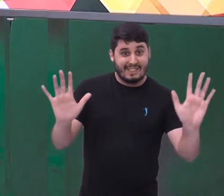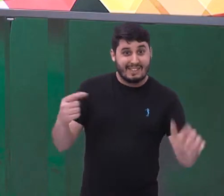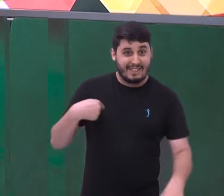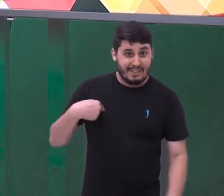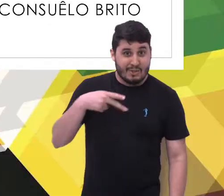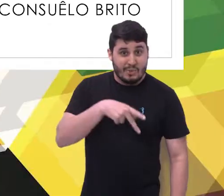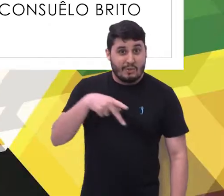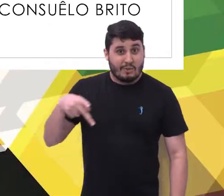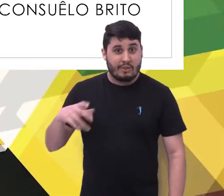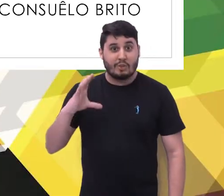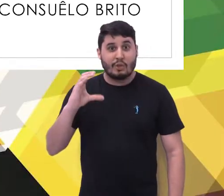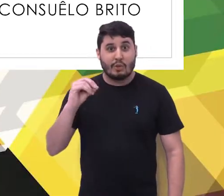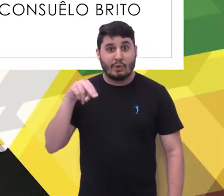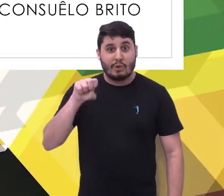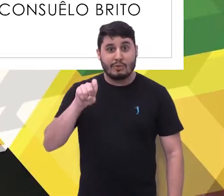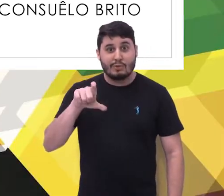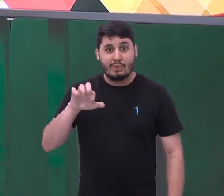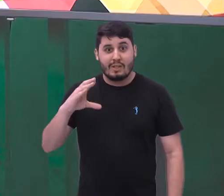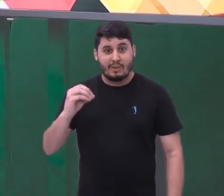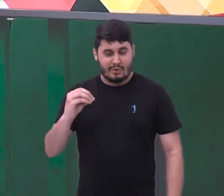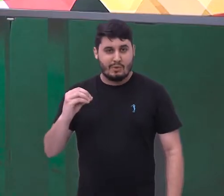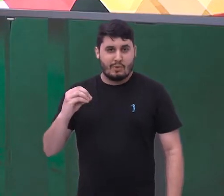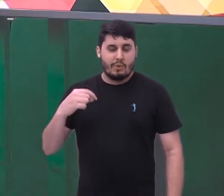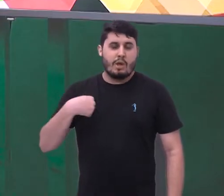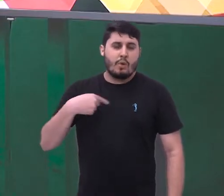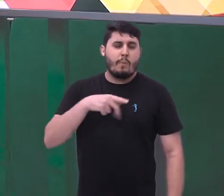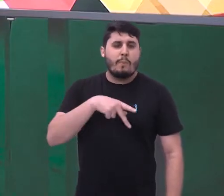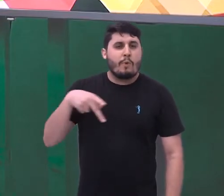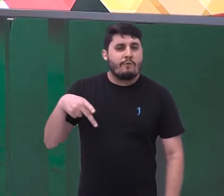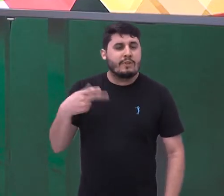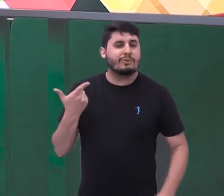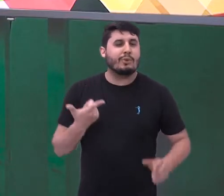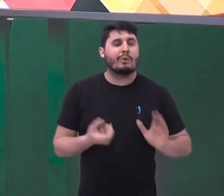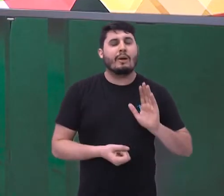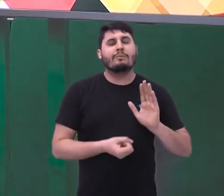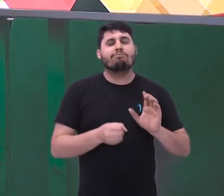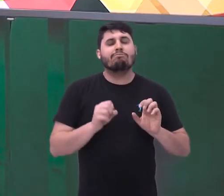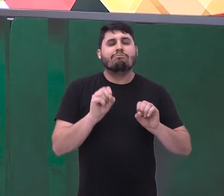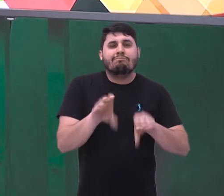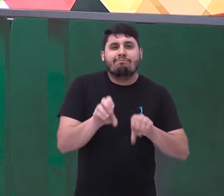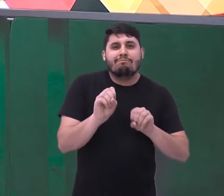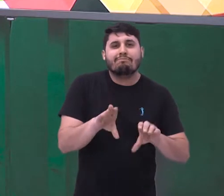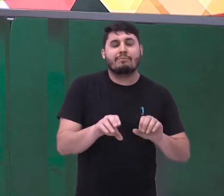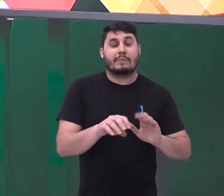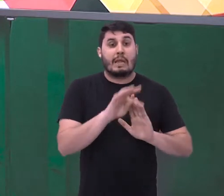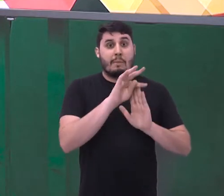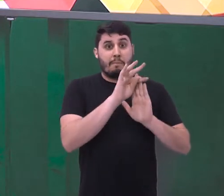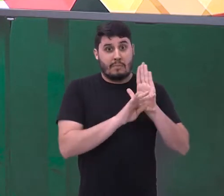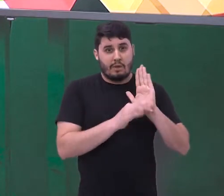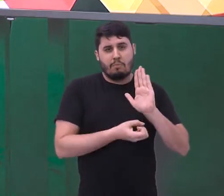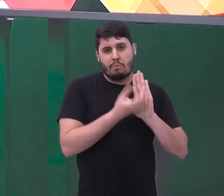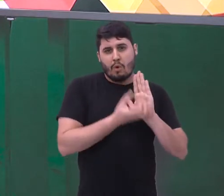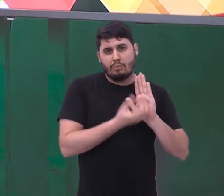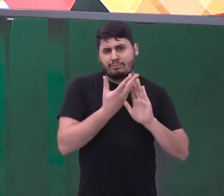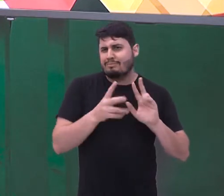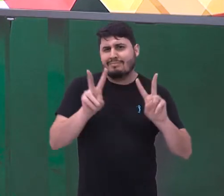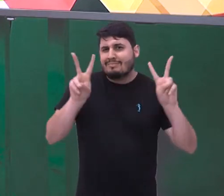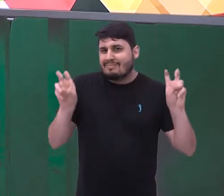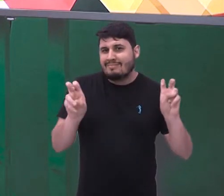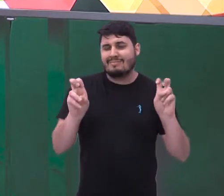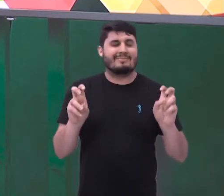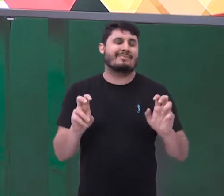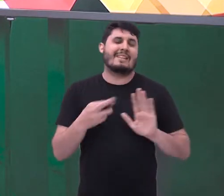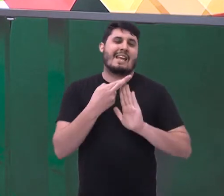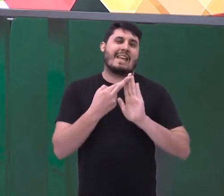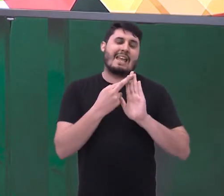Olá, gente, eu sou a professora Consuelo Brito, a professora de vocês de produção textual. Como geralmente todo mundo diz, de